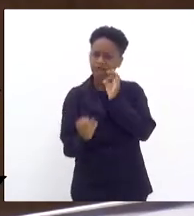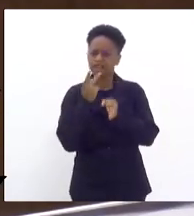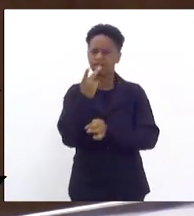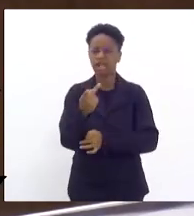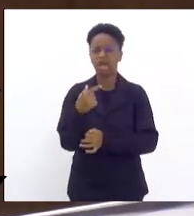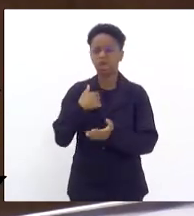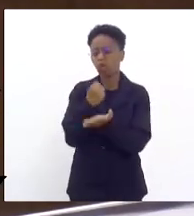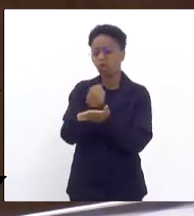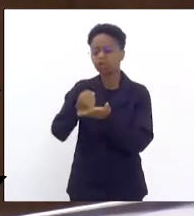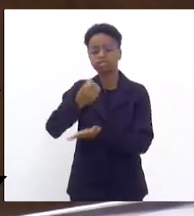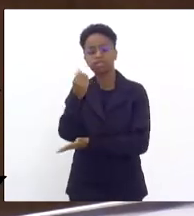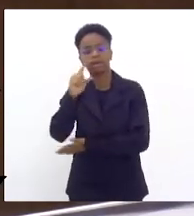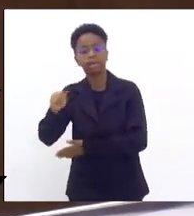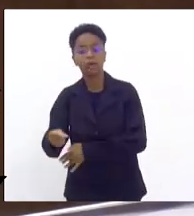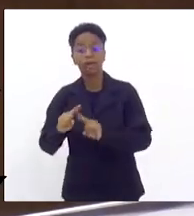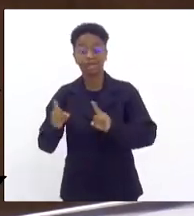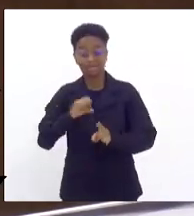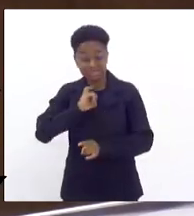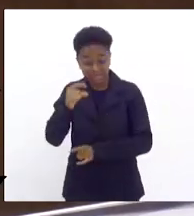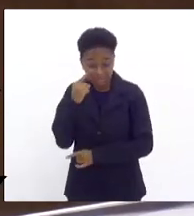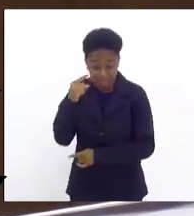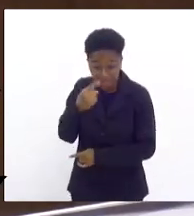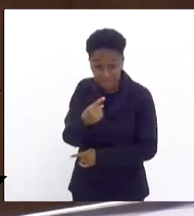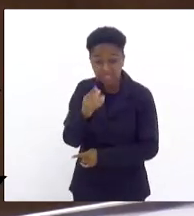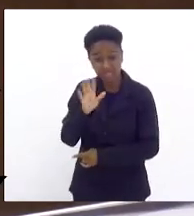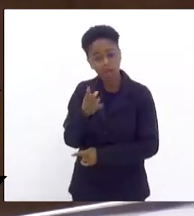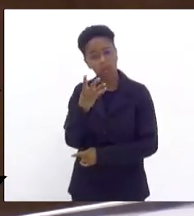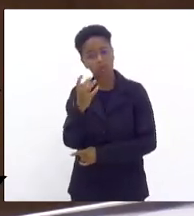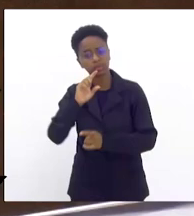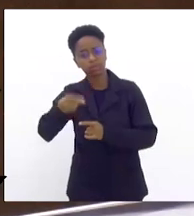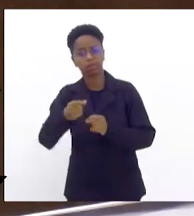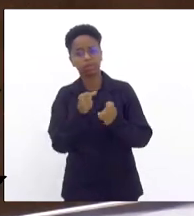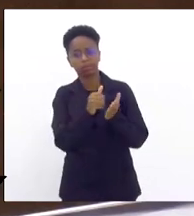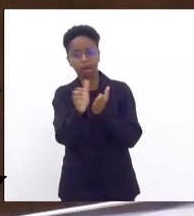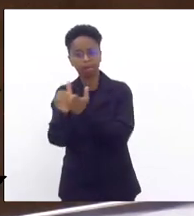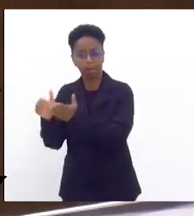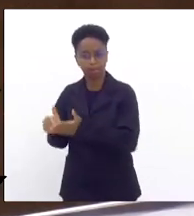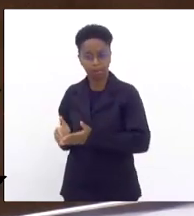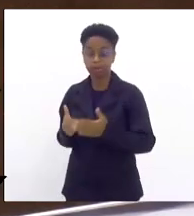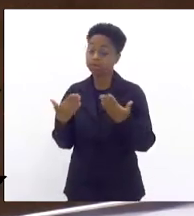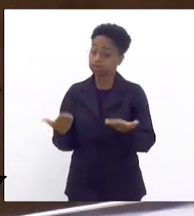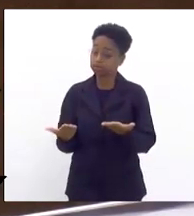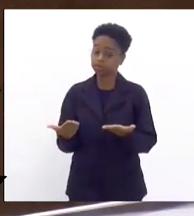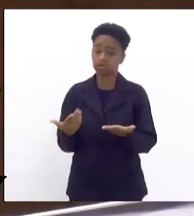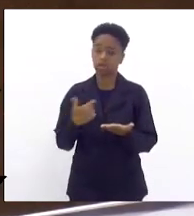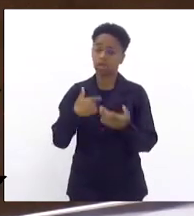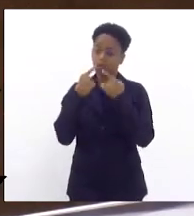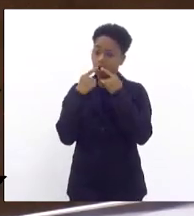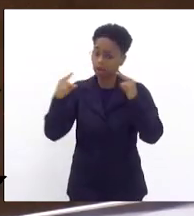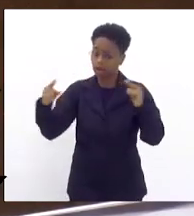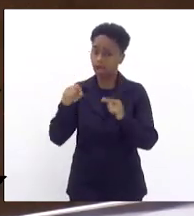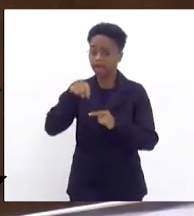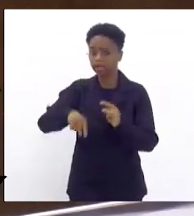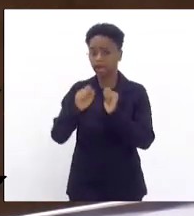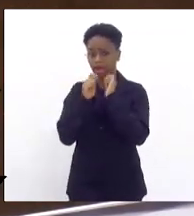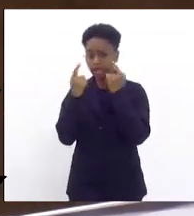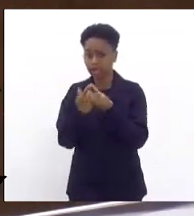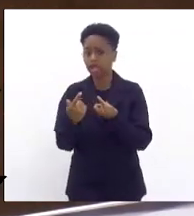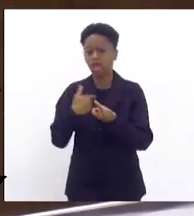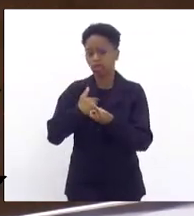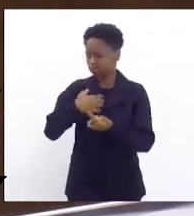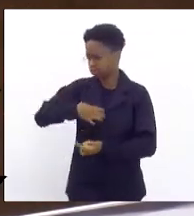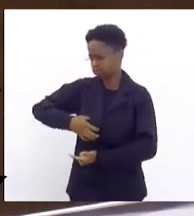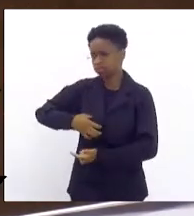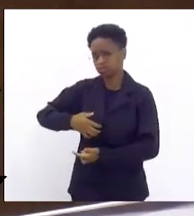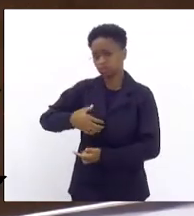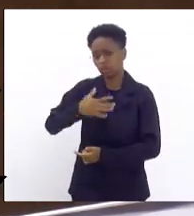6 mil, mas vai lá pegar, desses 6 mil, 4 já foram demitidos. Então é isso aí, eu clamo que me alerje, satisfeito com essa audiência,